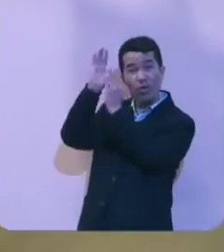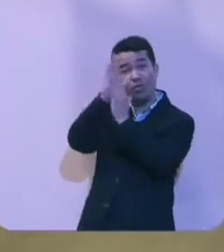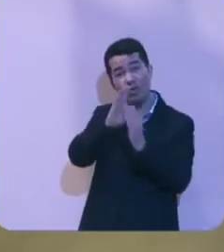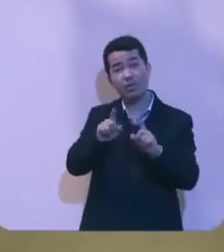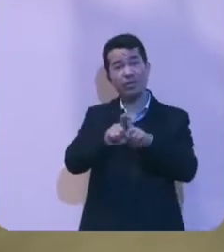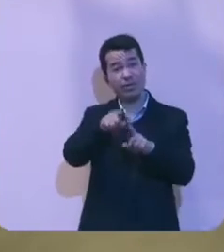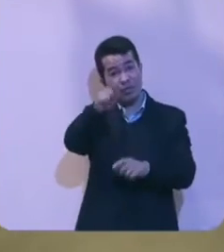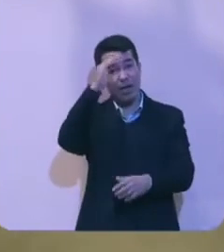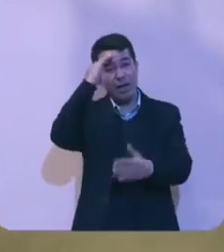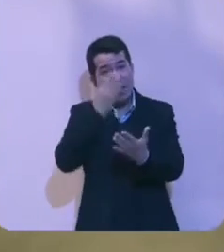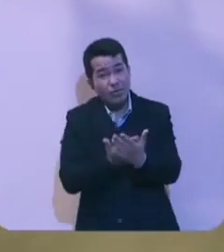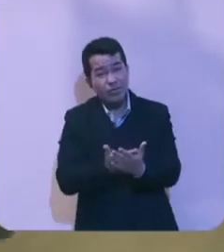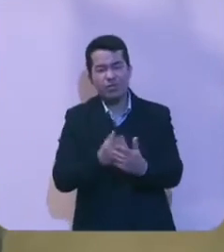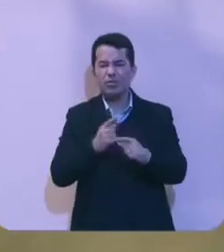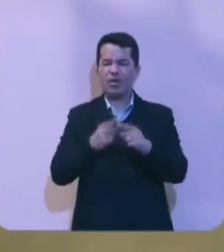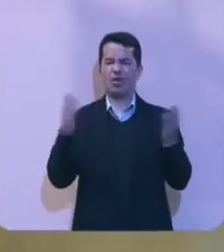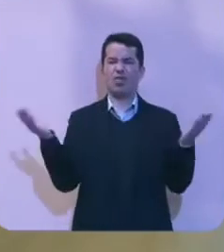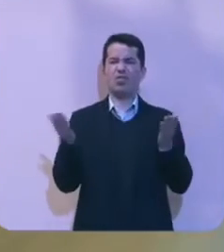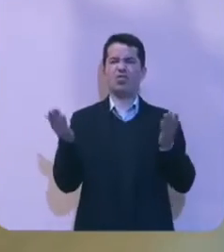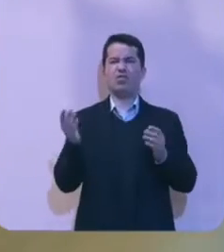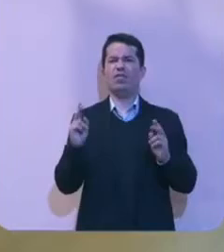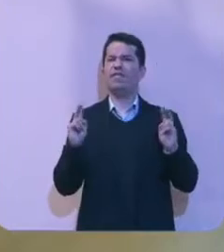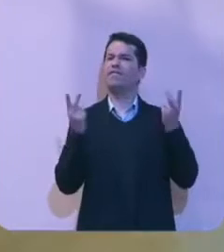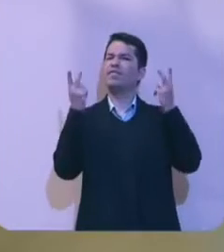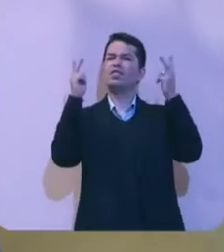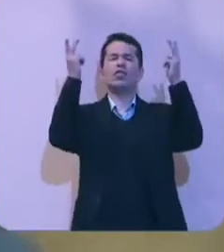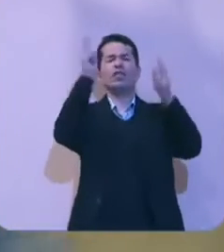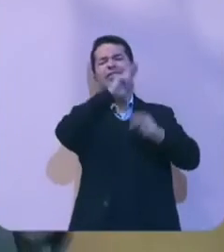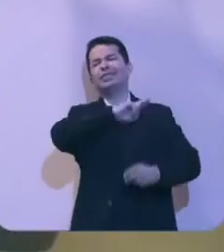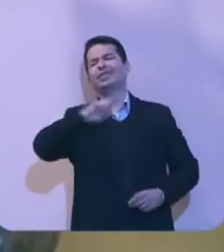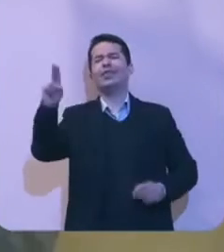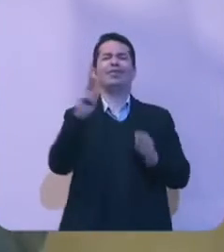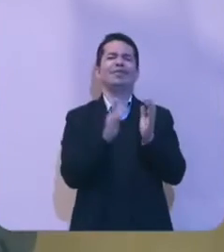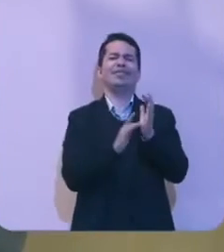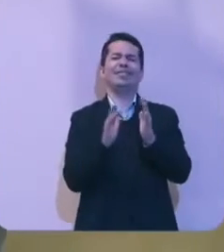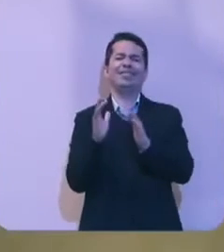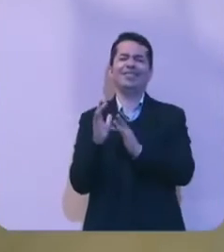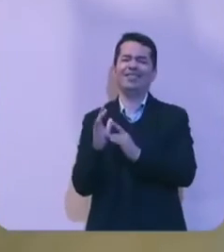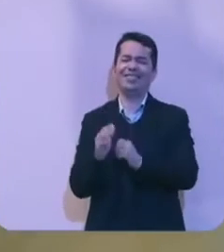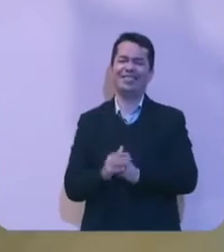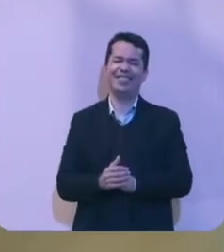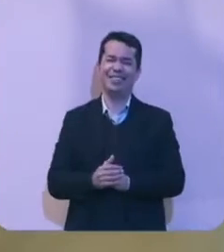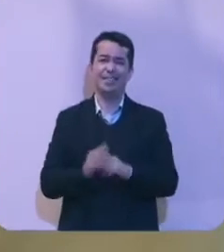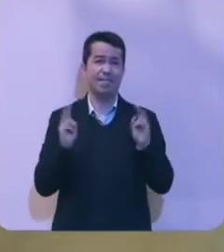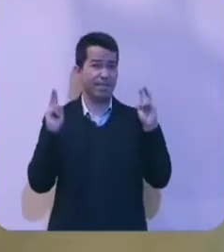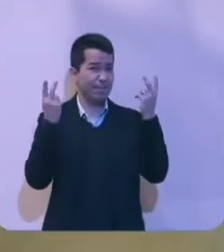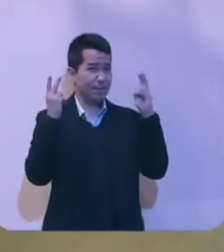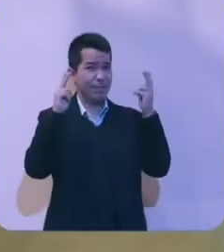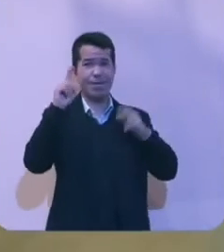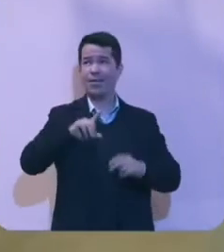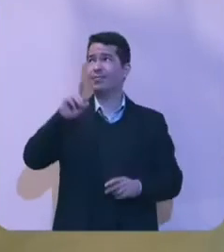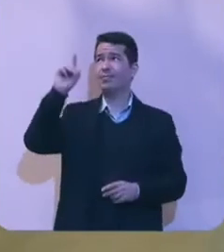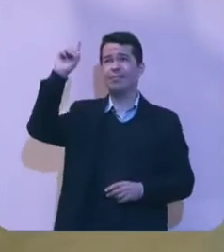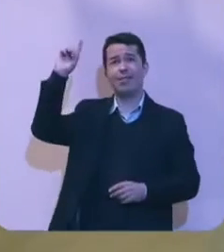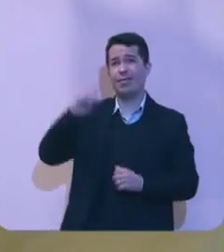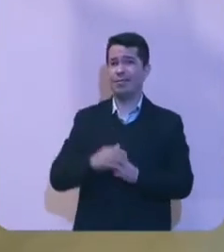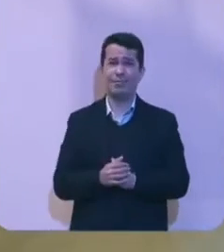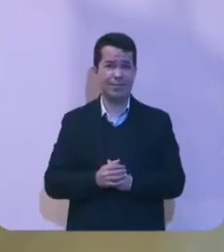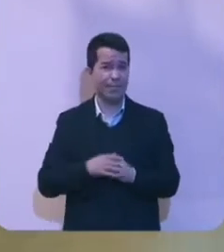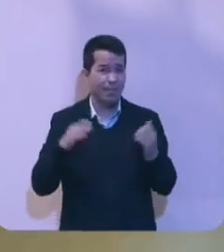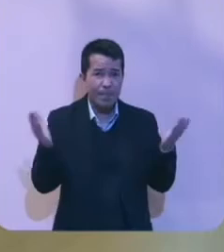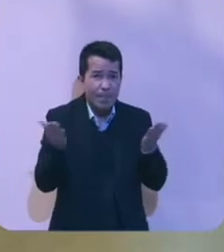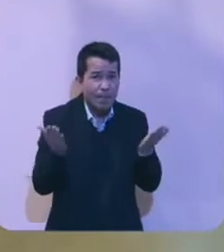a vitória está chegando em nome de Jesus. A vitória é dele. Por isso Davi colocou neste